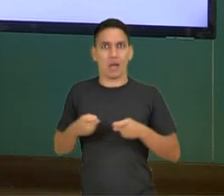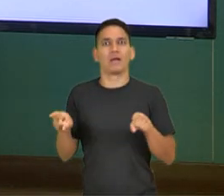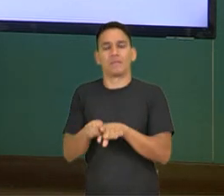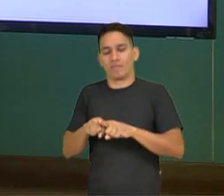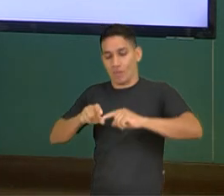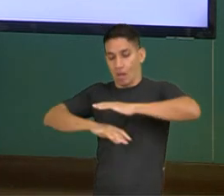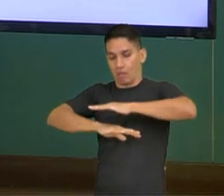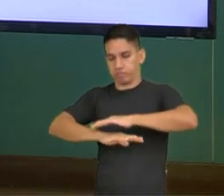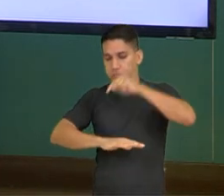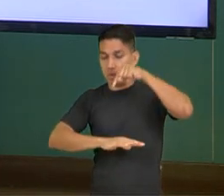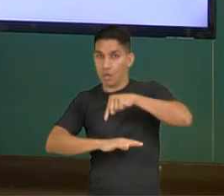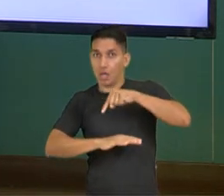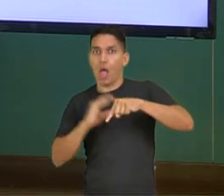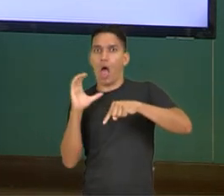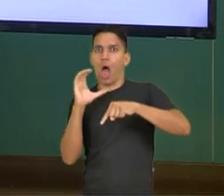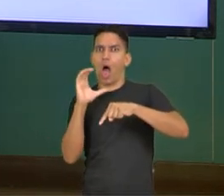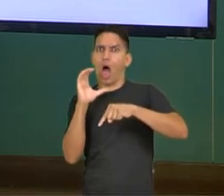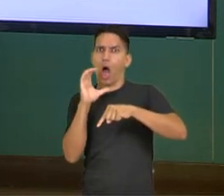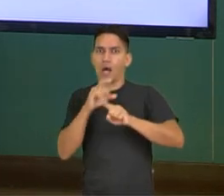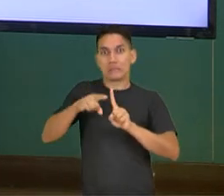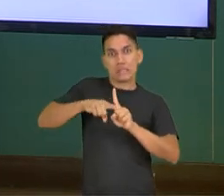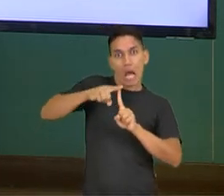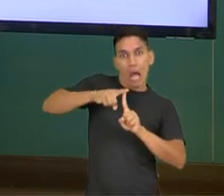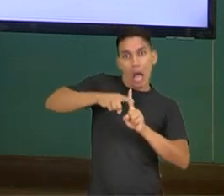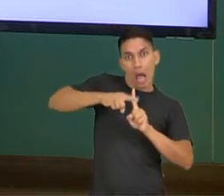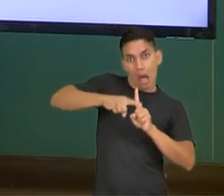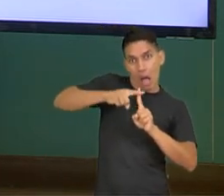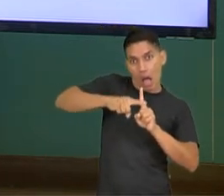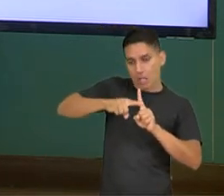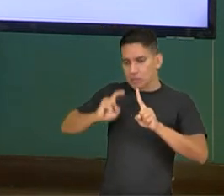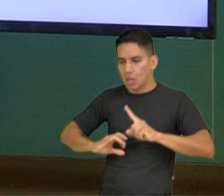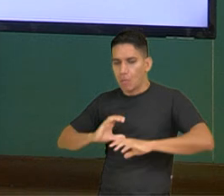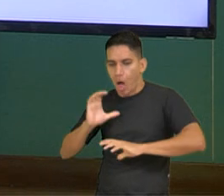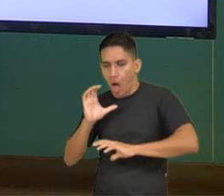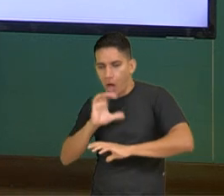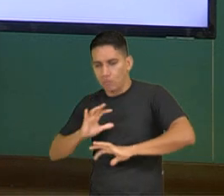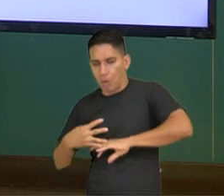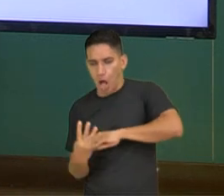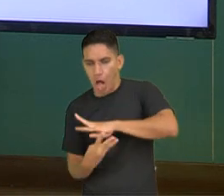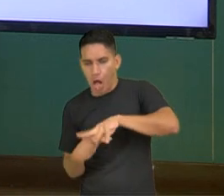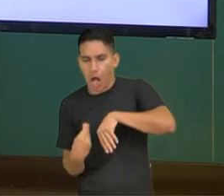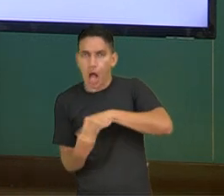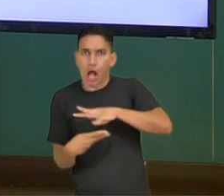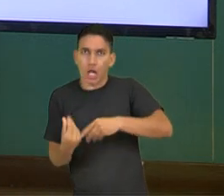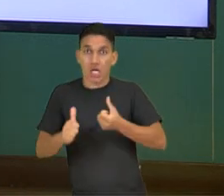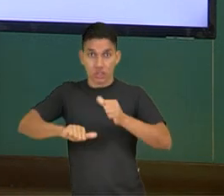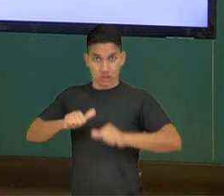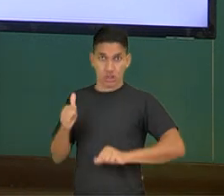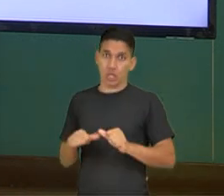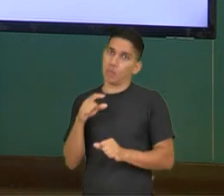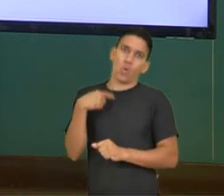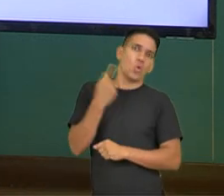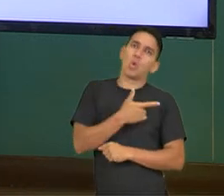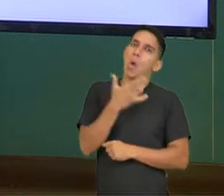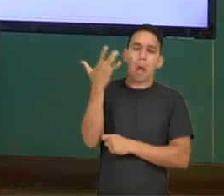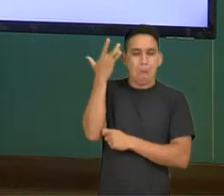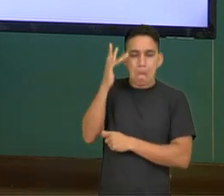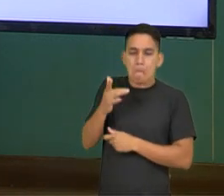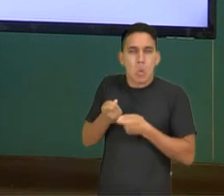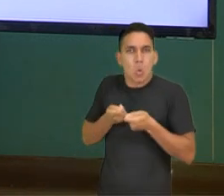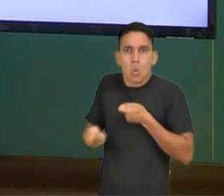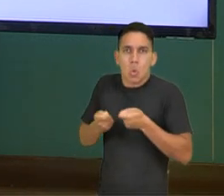também elevadas, e esse material foi sofrendo algumas reações químicas, das quais nós não temos